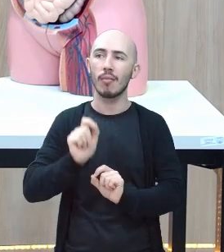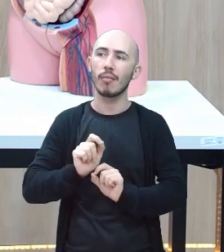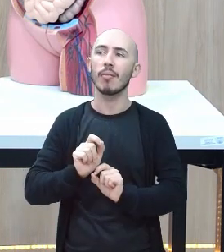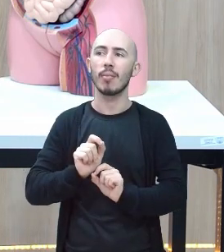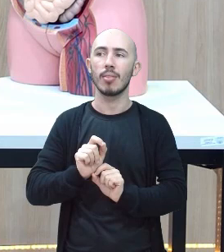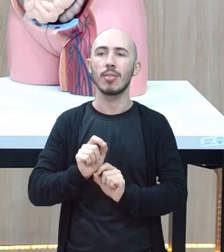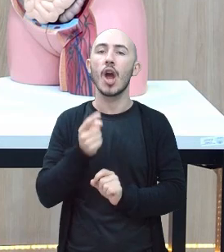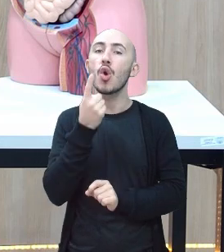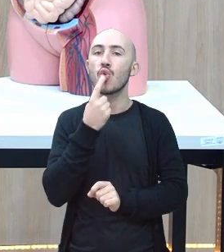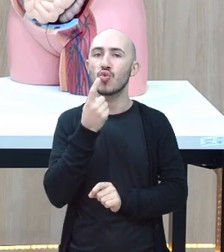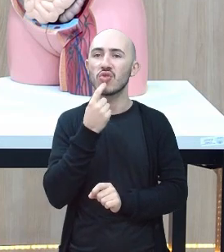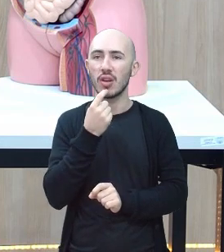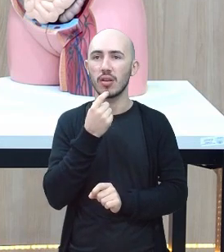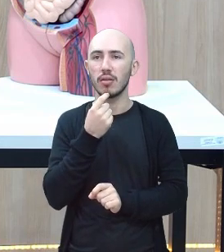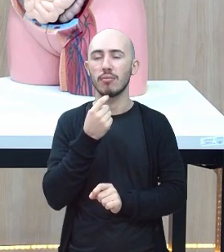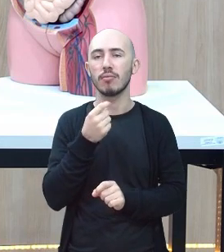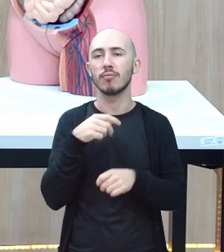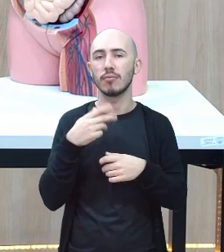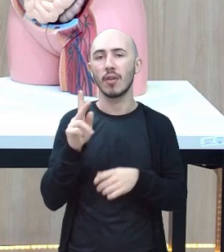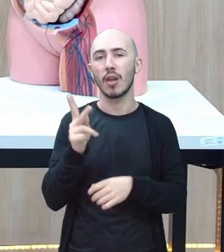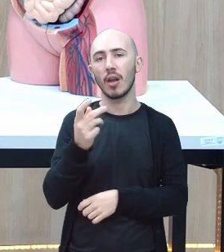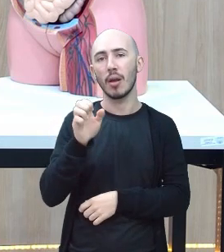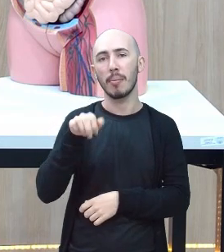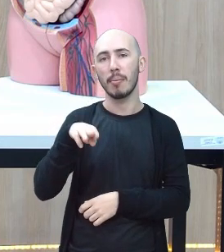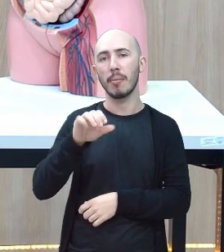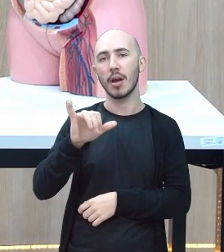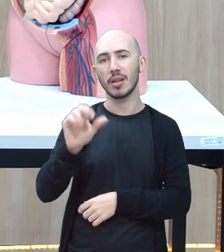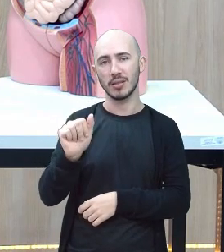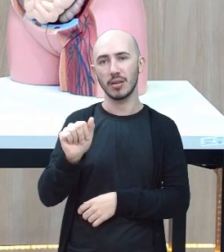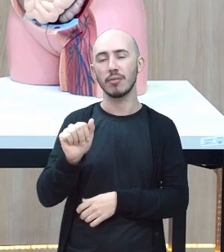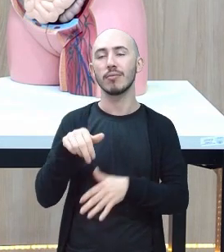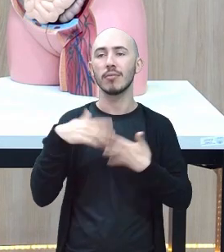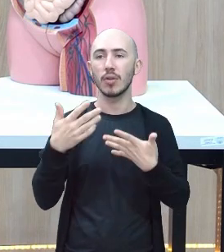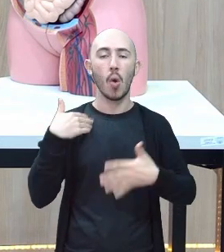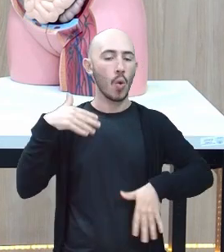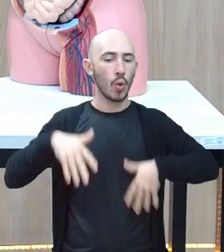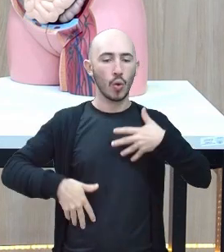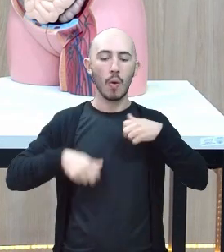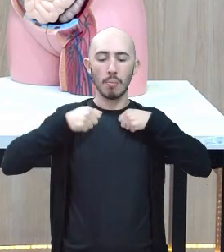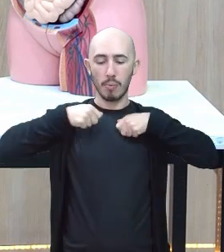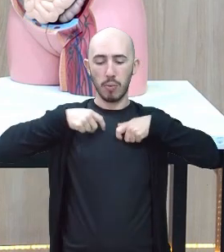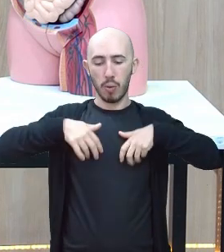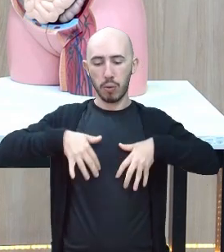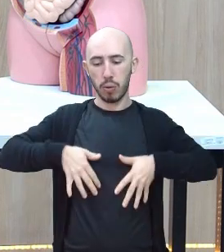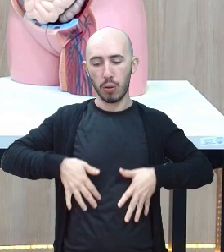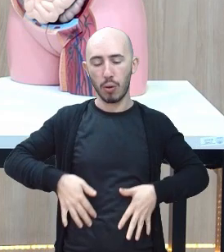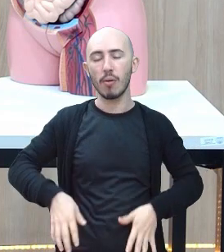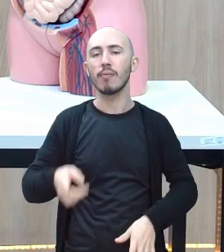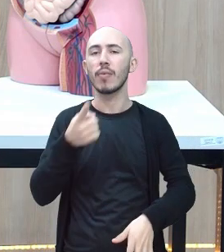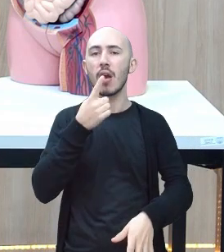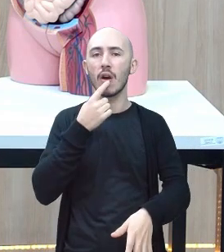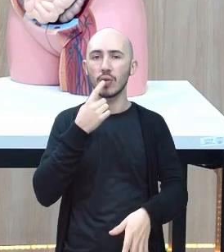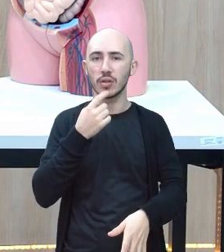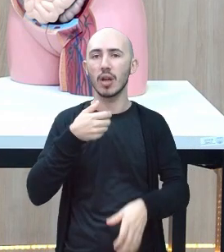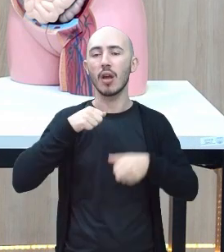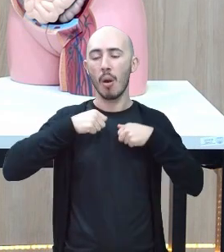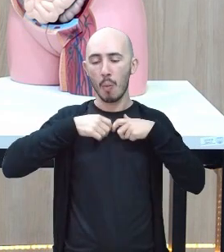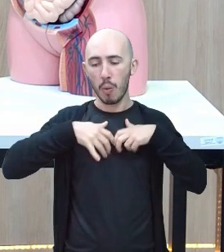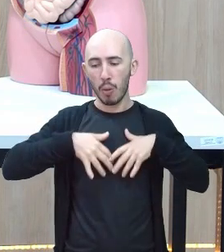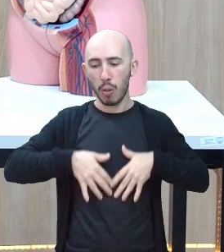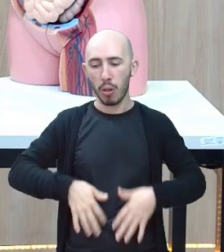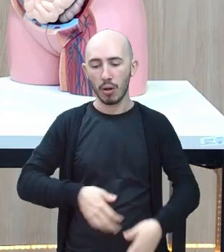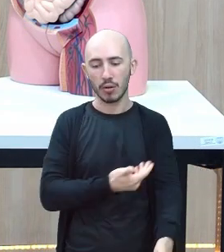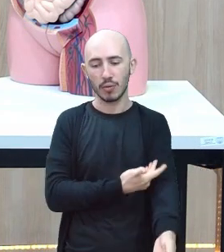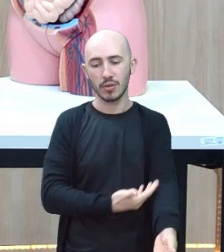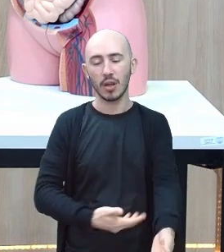células sanguíneas, esse transporte de oxigênio para todo o nosso corpo. O nosso cérebro, ele não pode estar sem oxigênio,